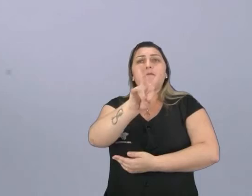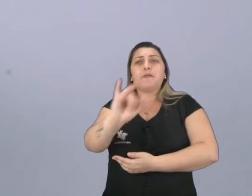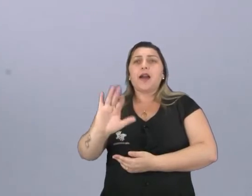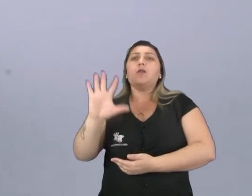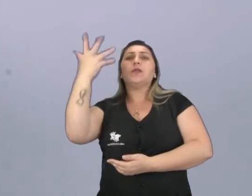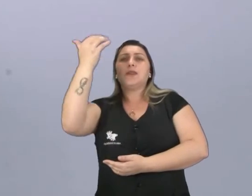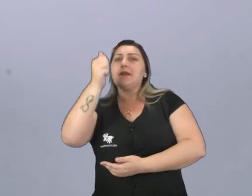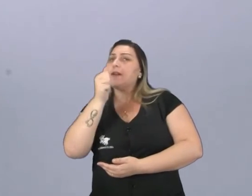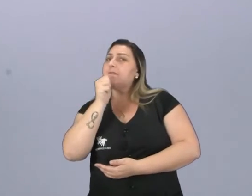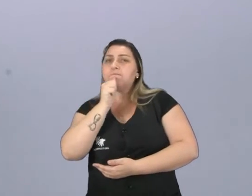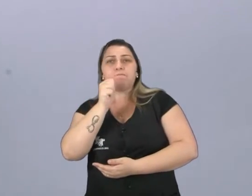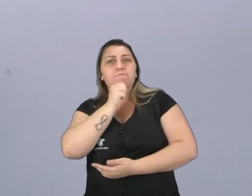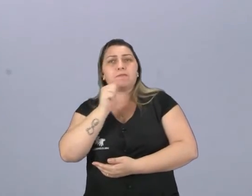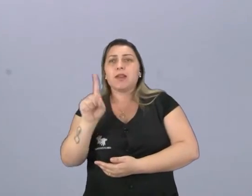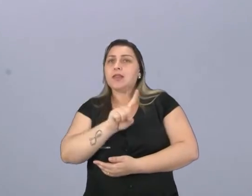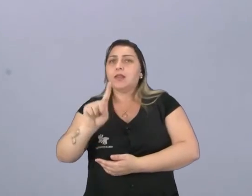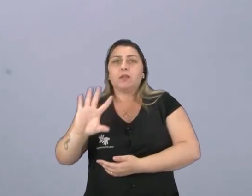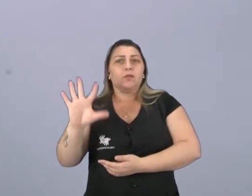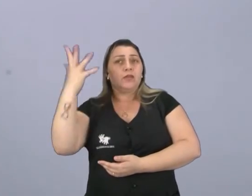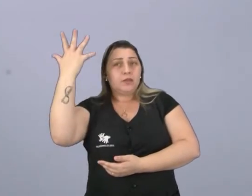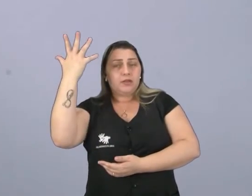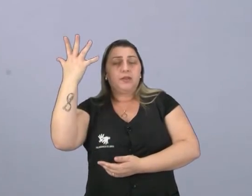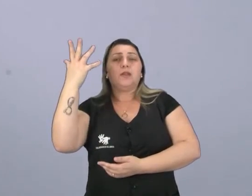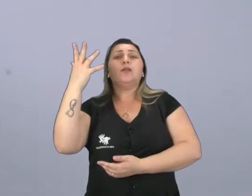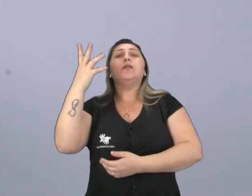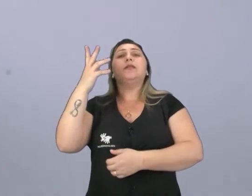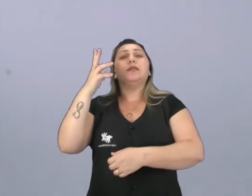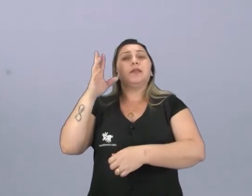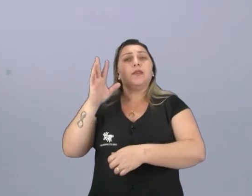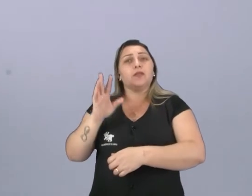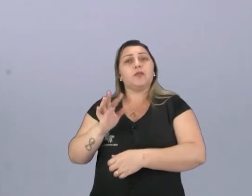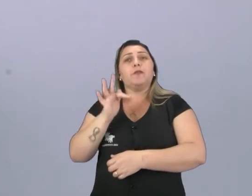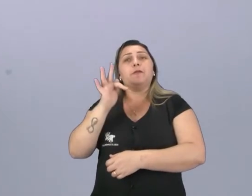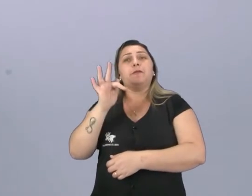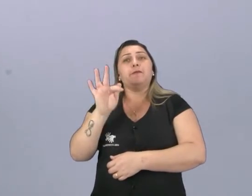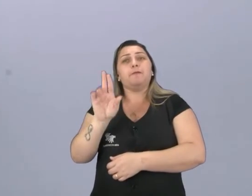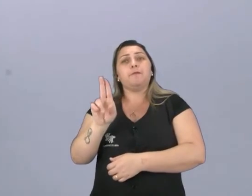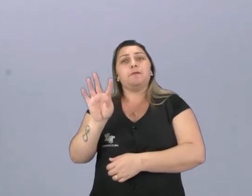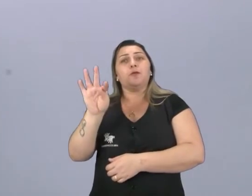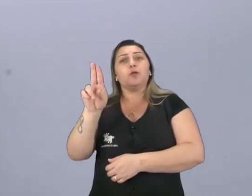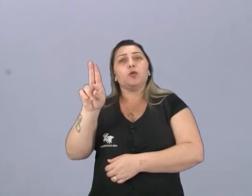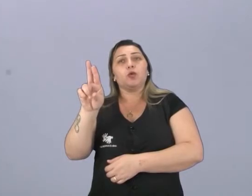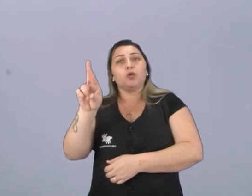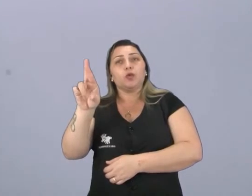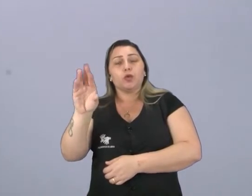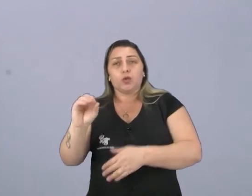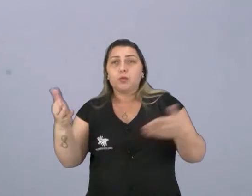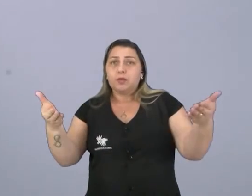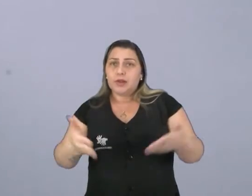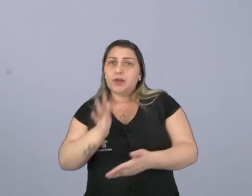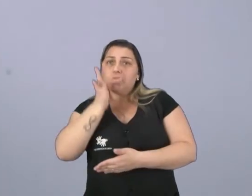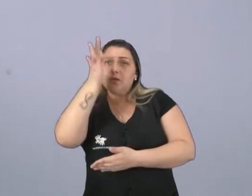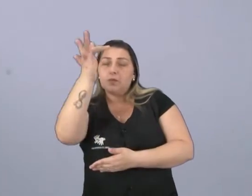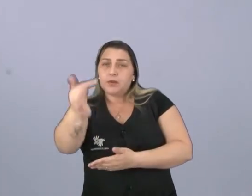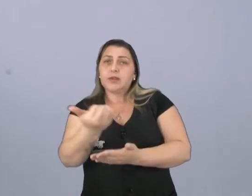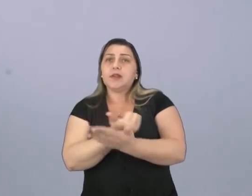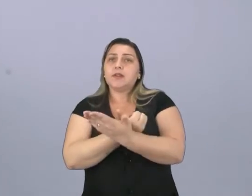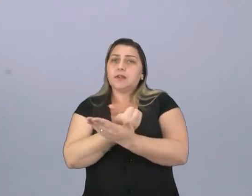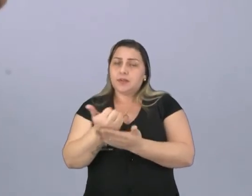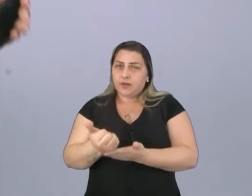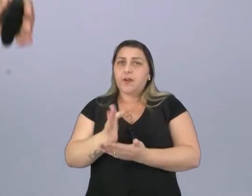vai ocorrer certamente. A esse tempo verbal chamamos de futuro do presente, uma ação